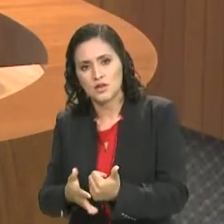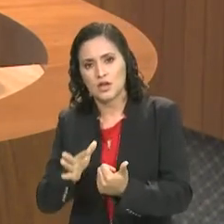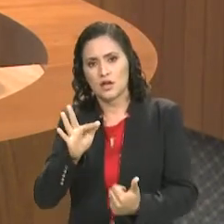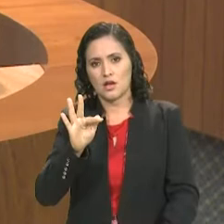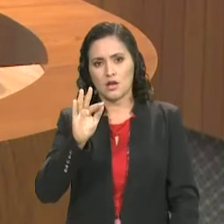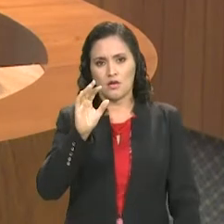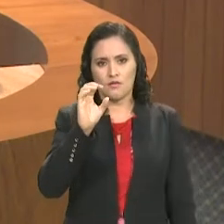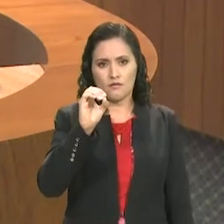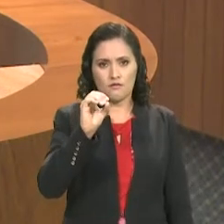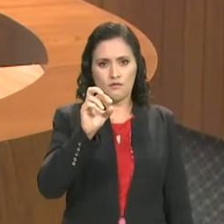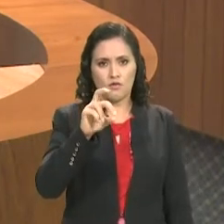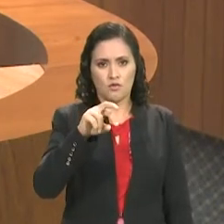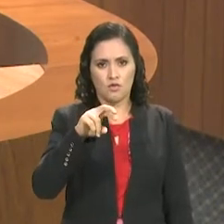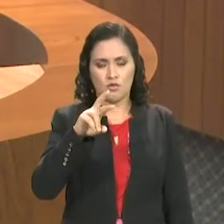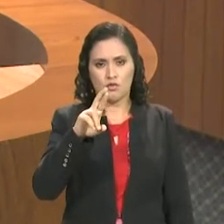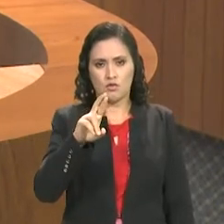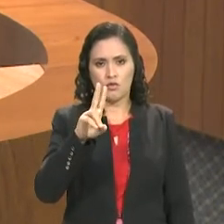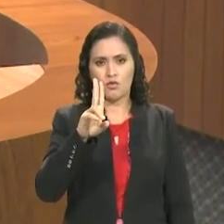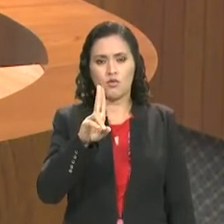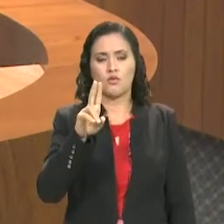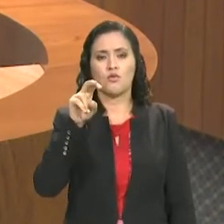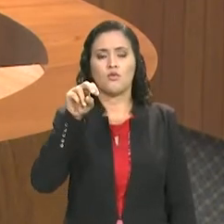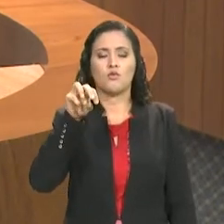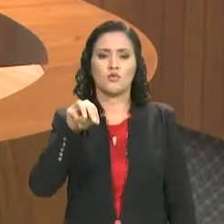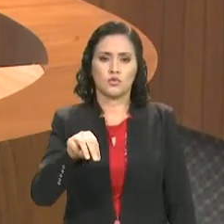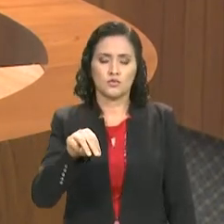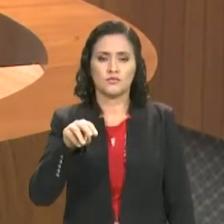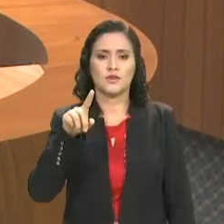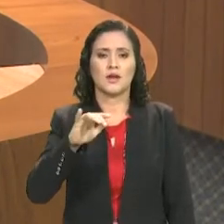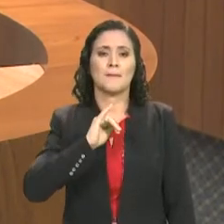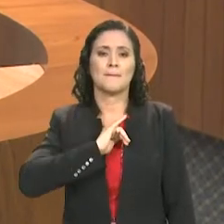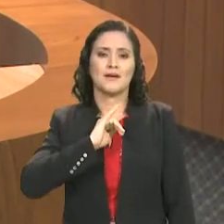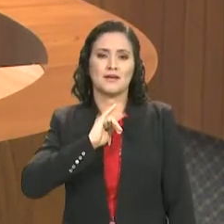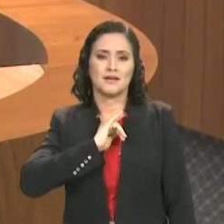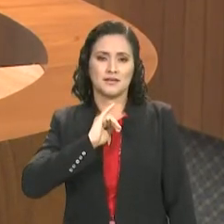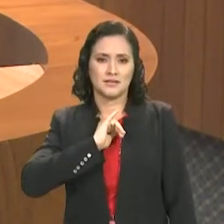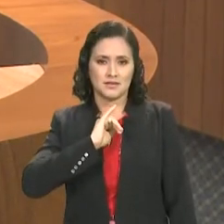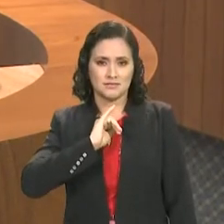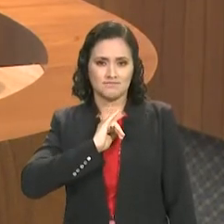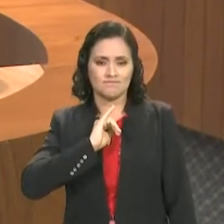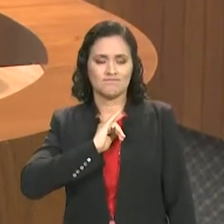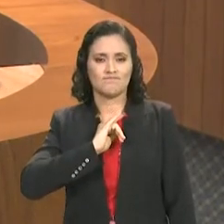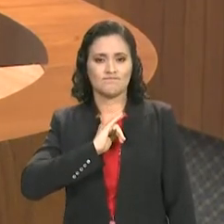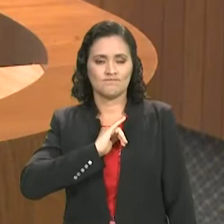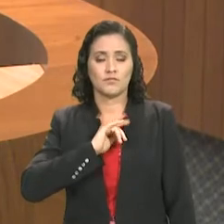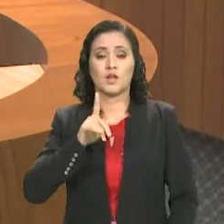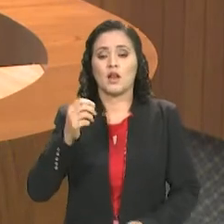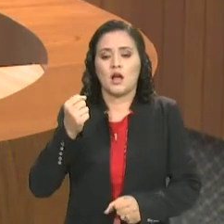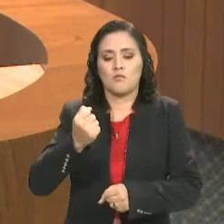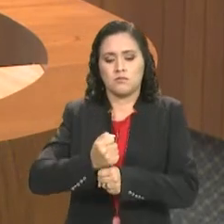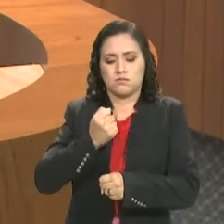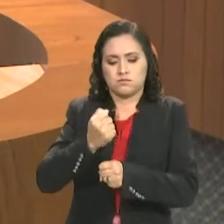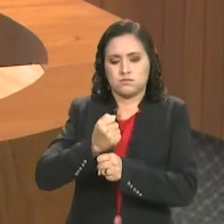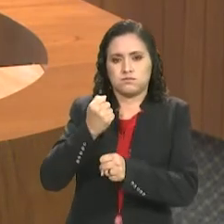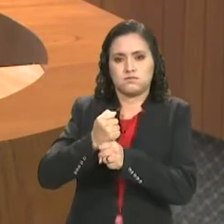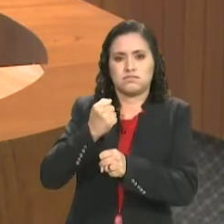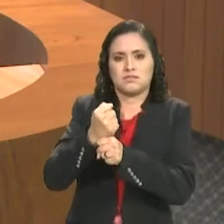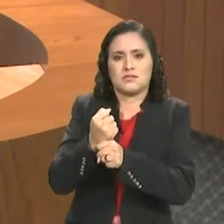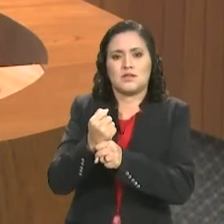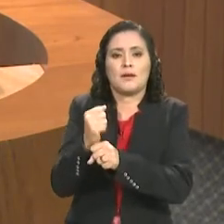constante de matérias da grande mídia nacional. Uma grande obra que estava abandonada pelo seu custo, estava